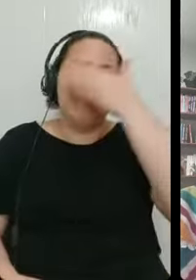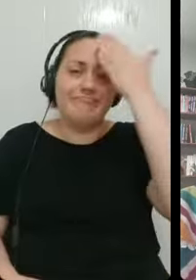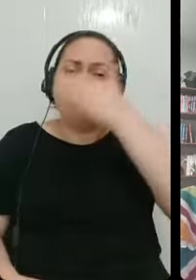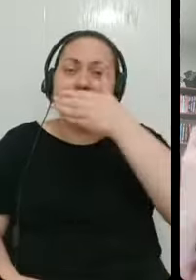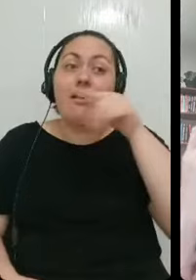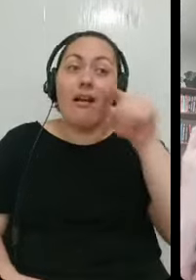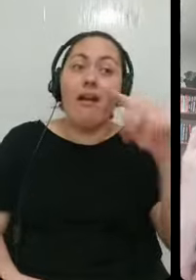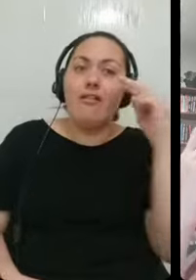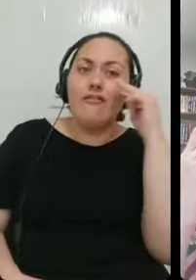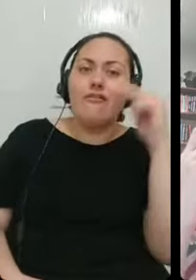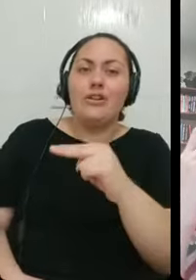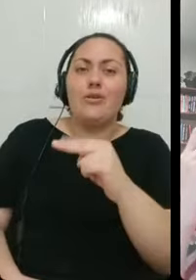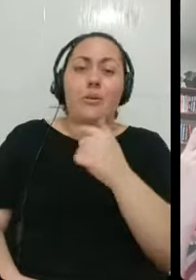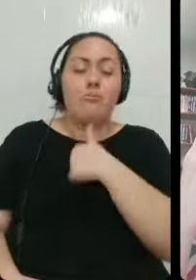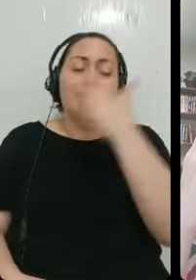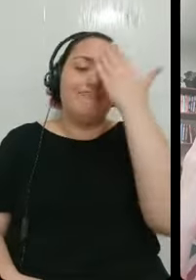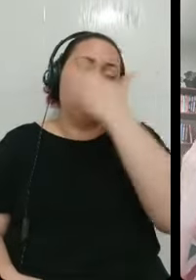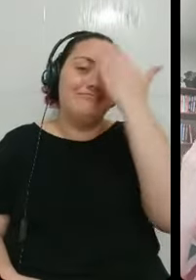olhando, né?